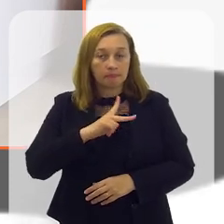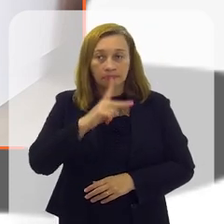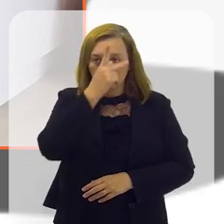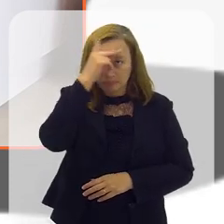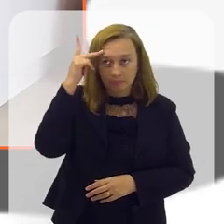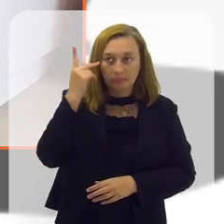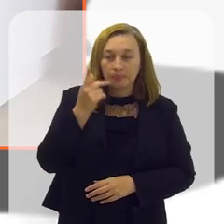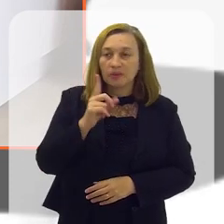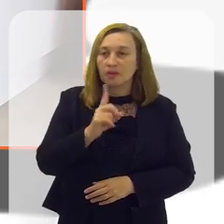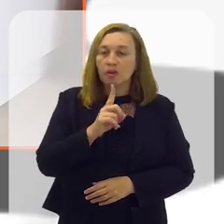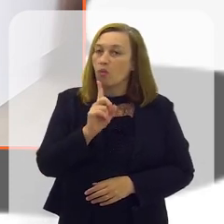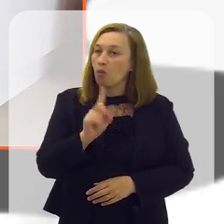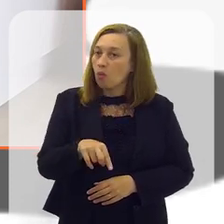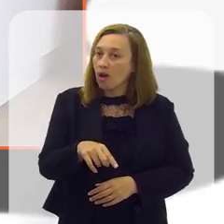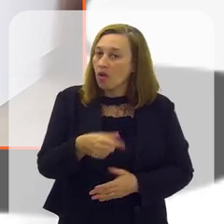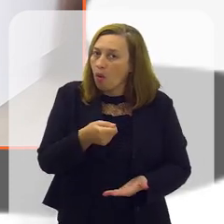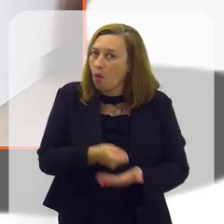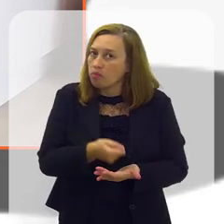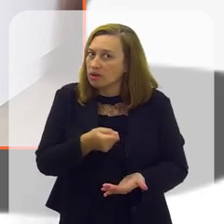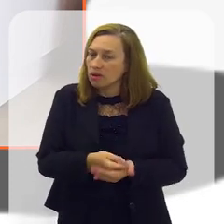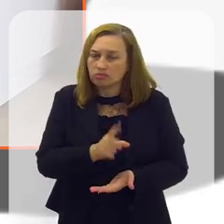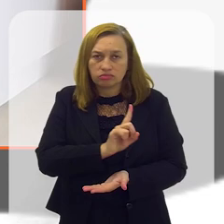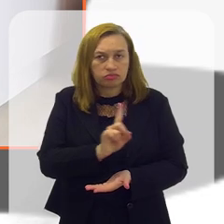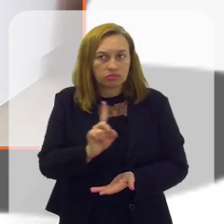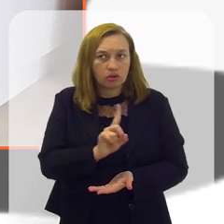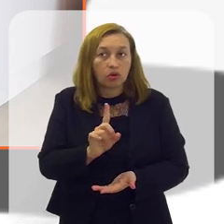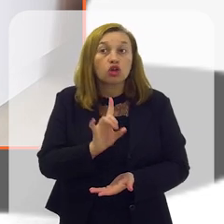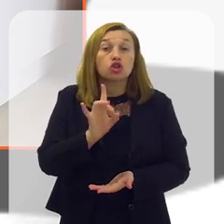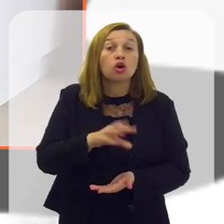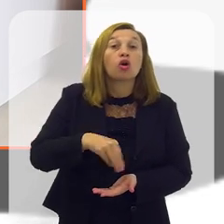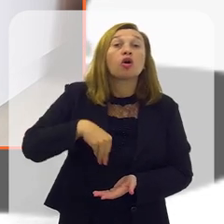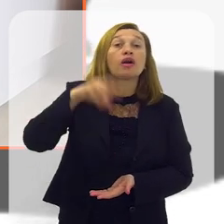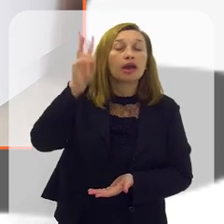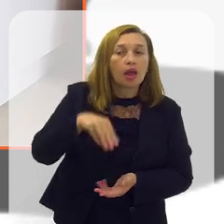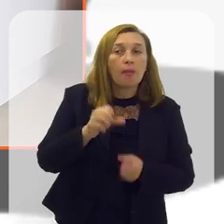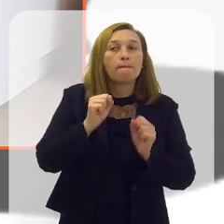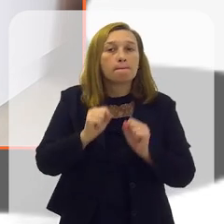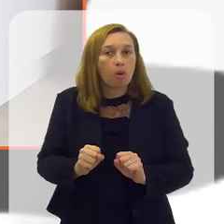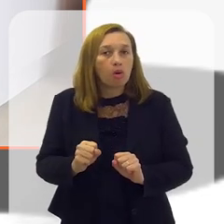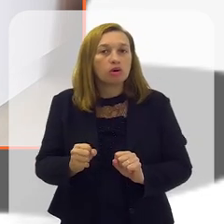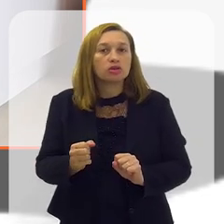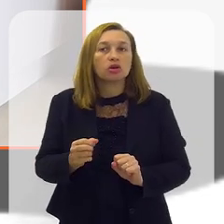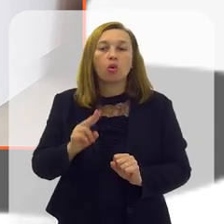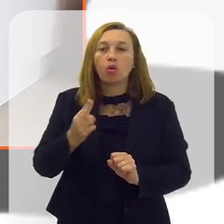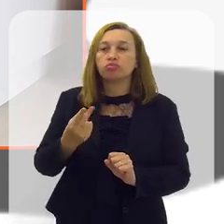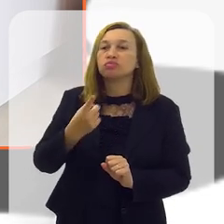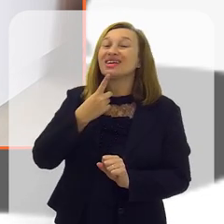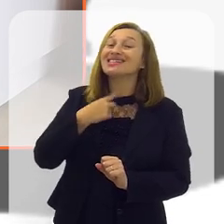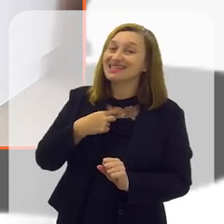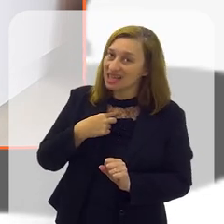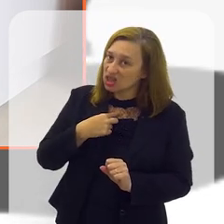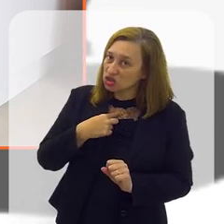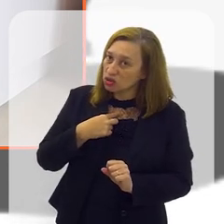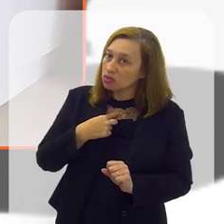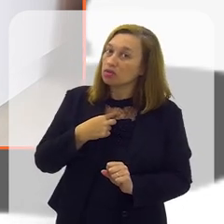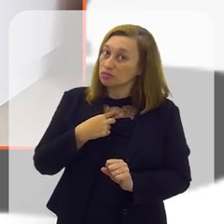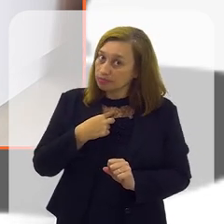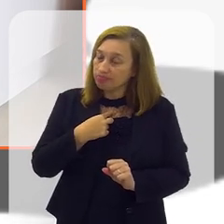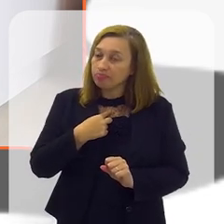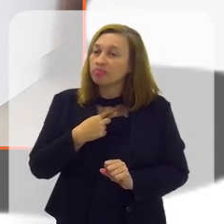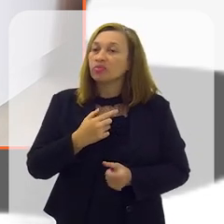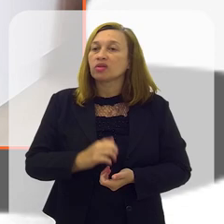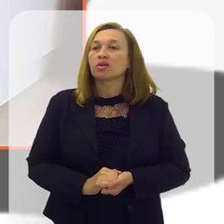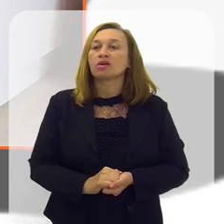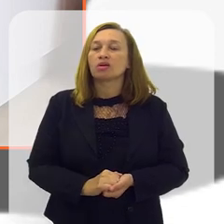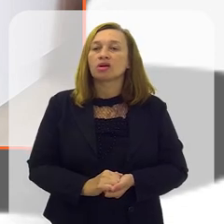membros, entendendo que não é uma contribuição obrigatória, apenas quem pode e quem quer que contribui, quando